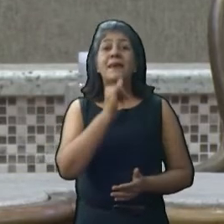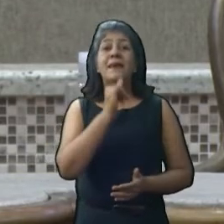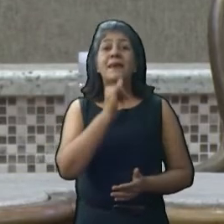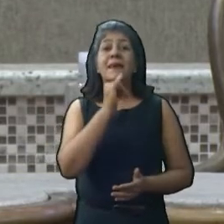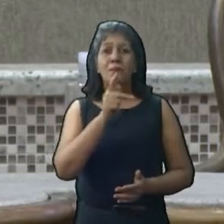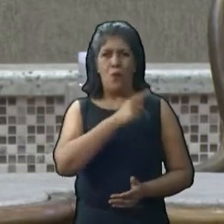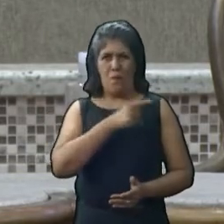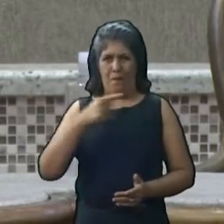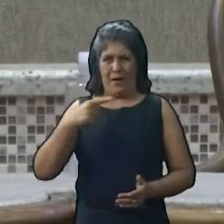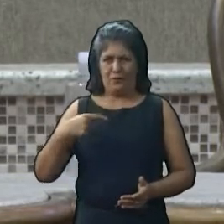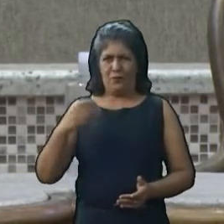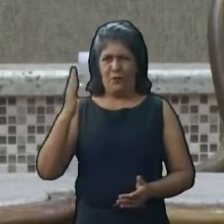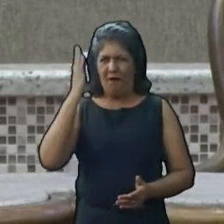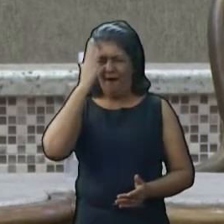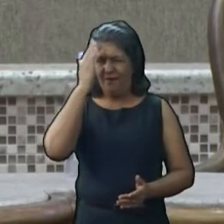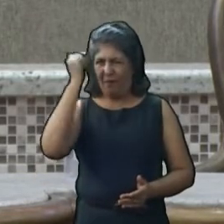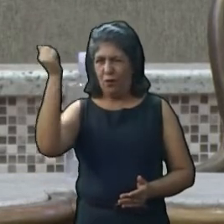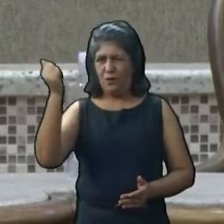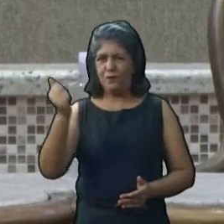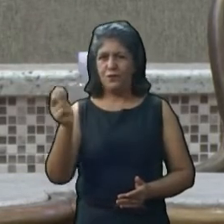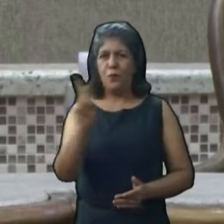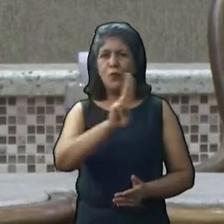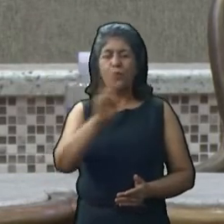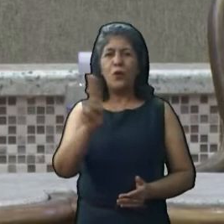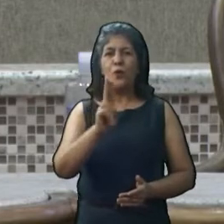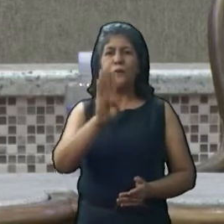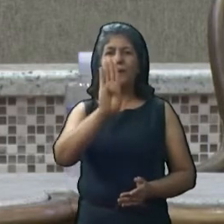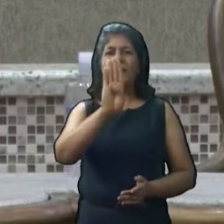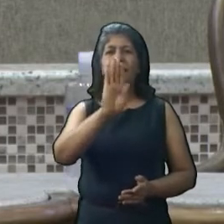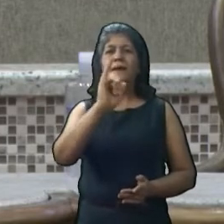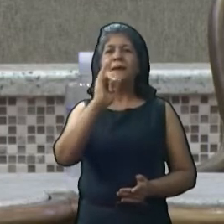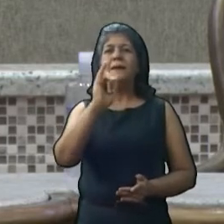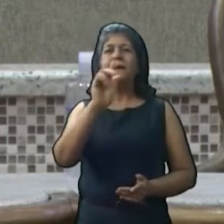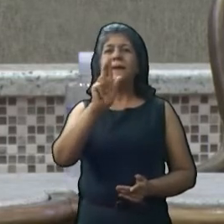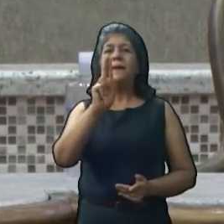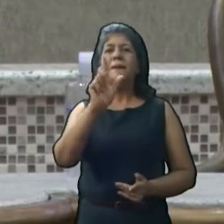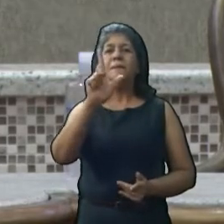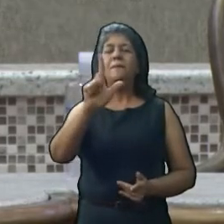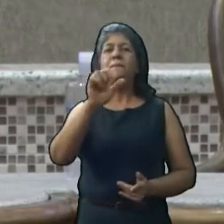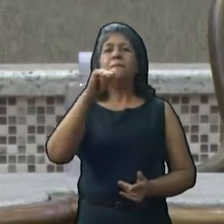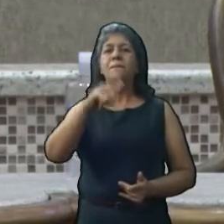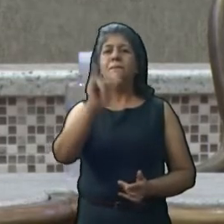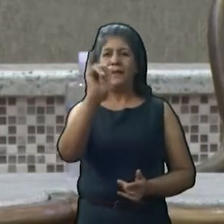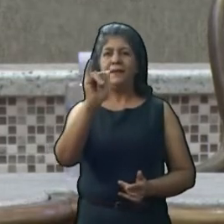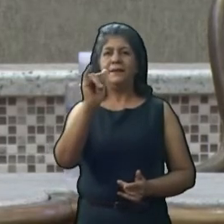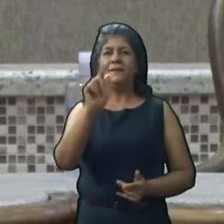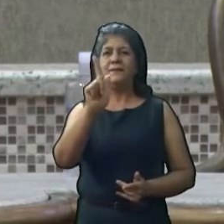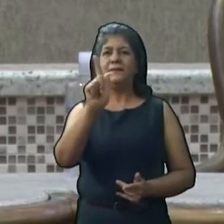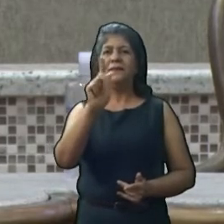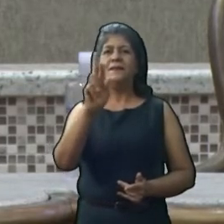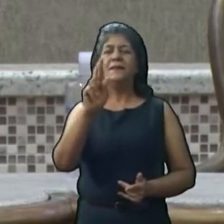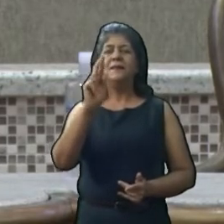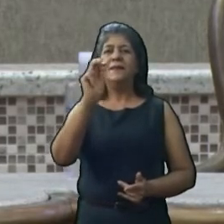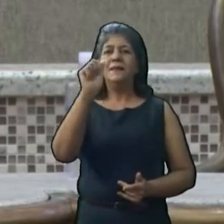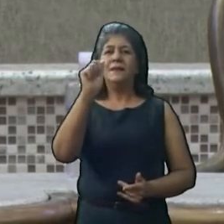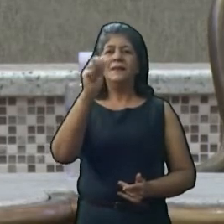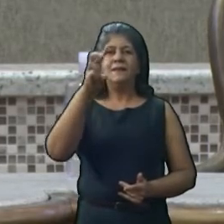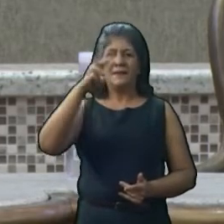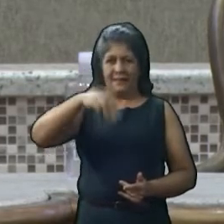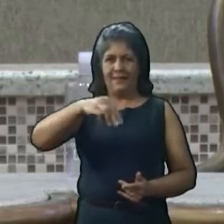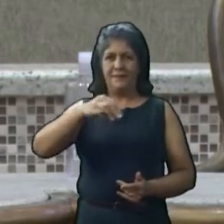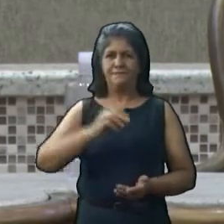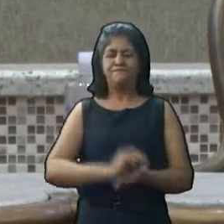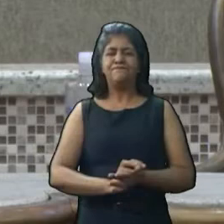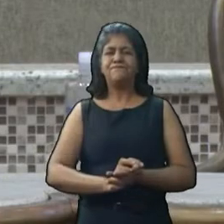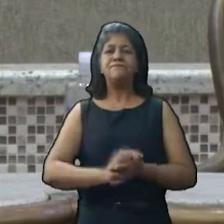é qualquer coisa menos do que ser cheio do espírito santo é viver somente uma parte disso e eu